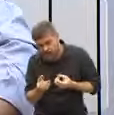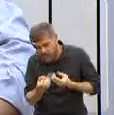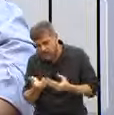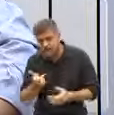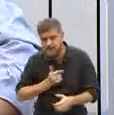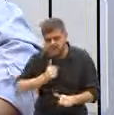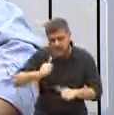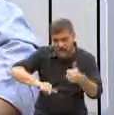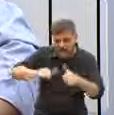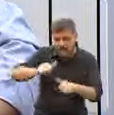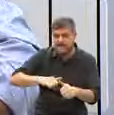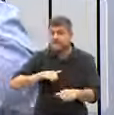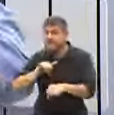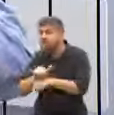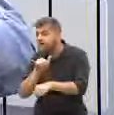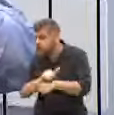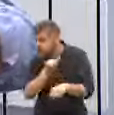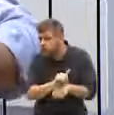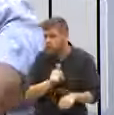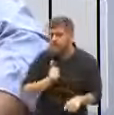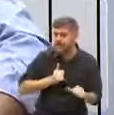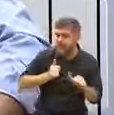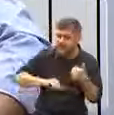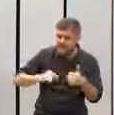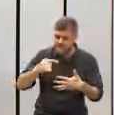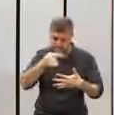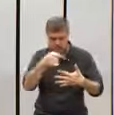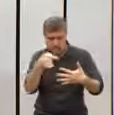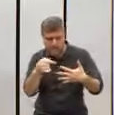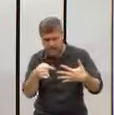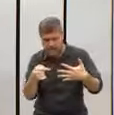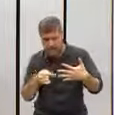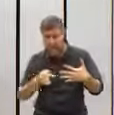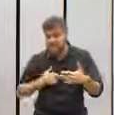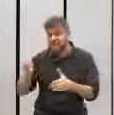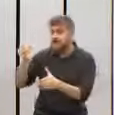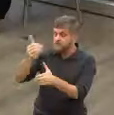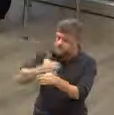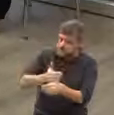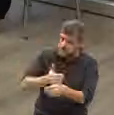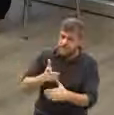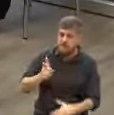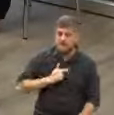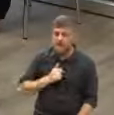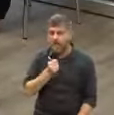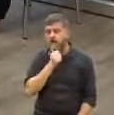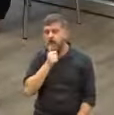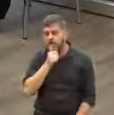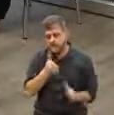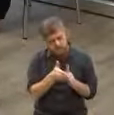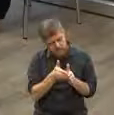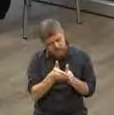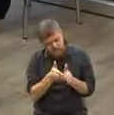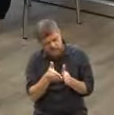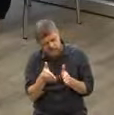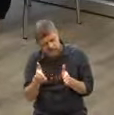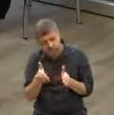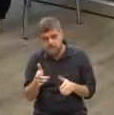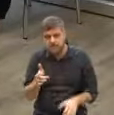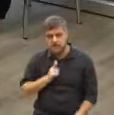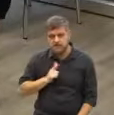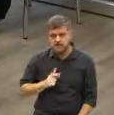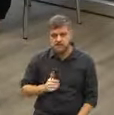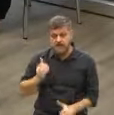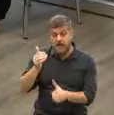apurar se teve falta, se tem alguém que vai ser desclassificado. Isso, ainda está nessa ainda temos mais aí no mínimo... Porque a posse